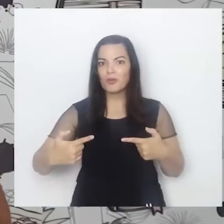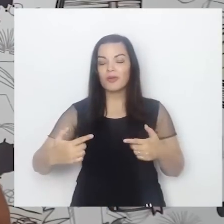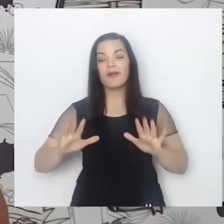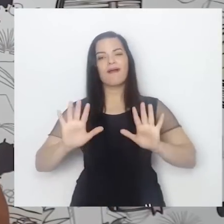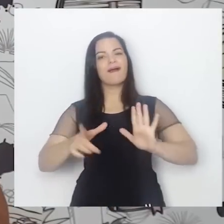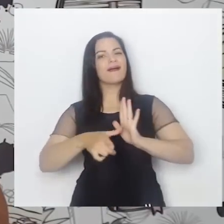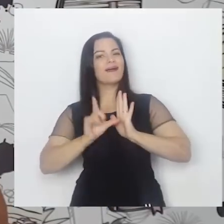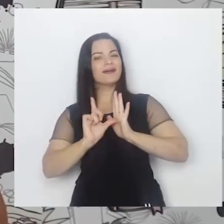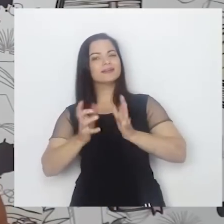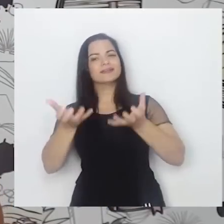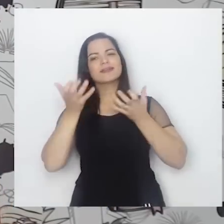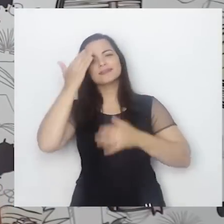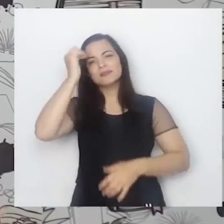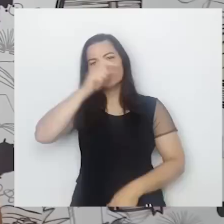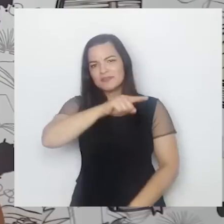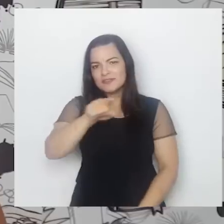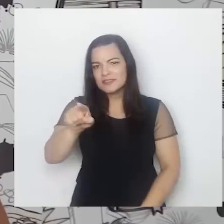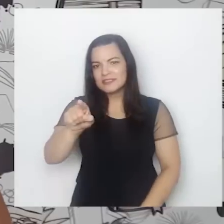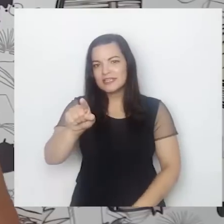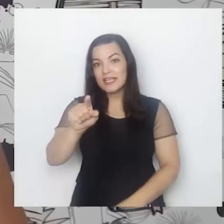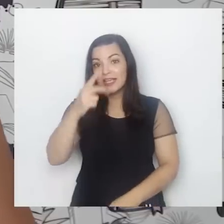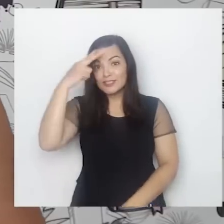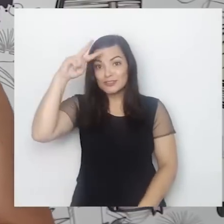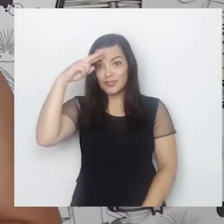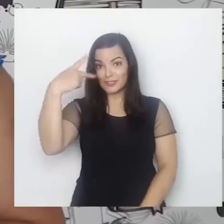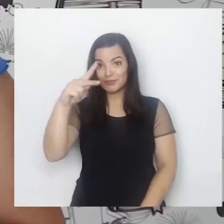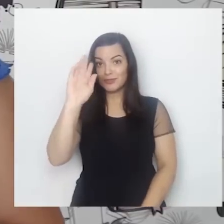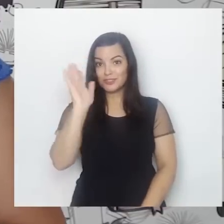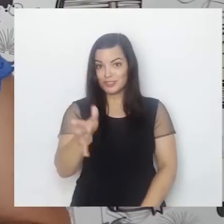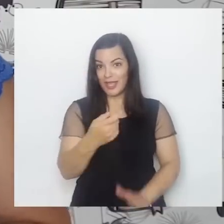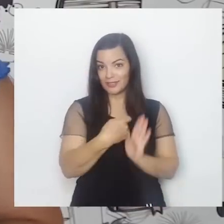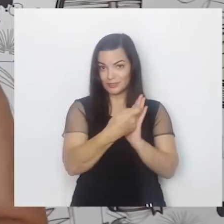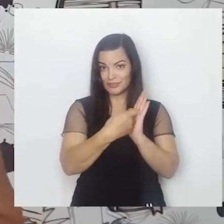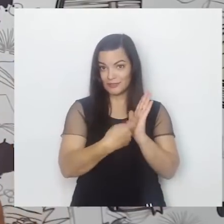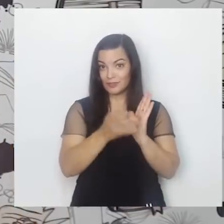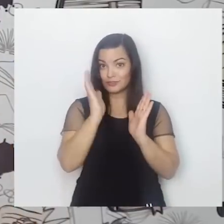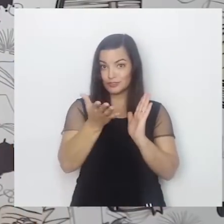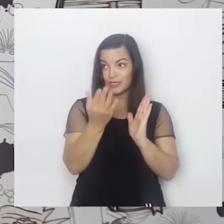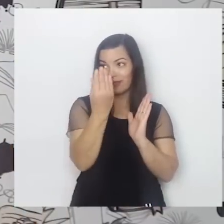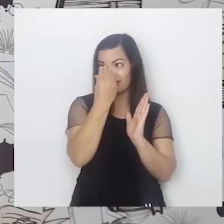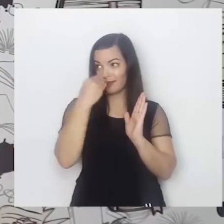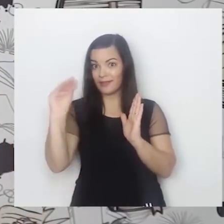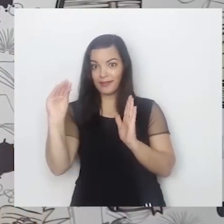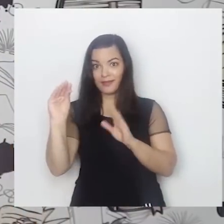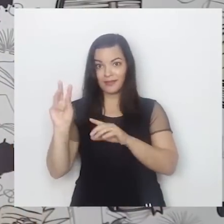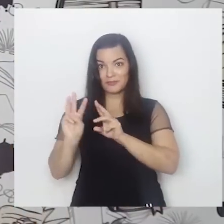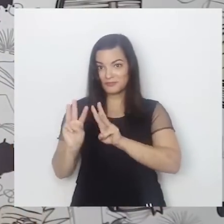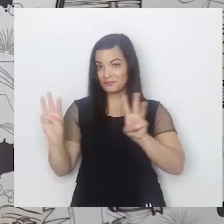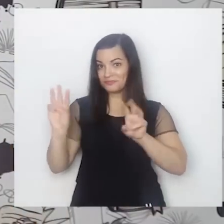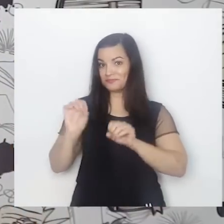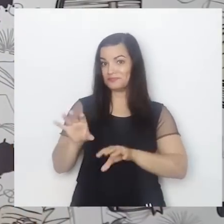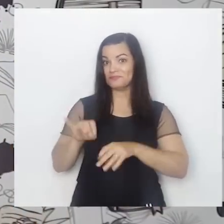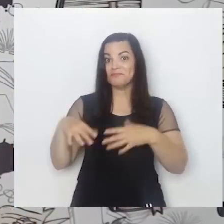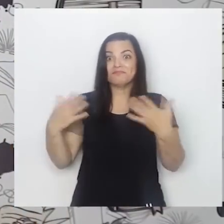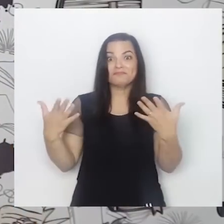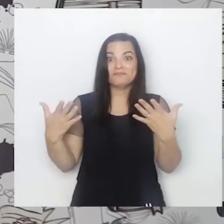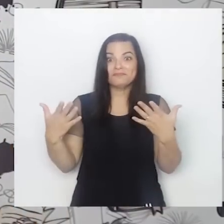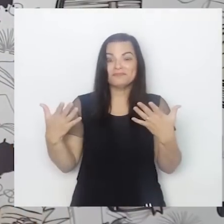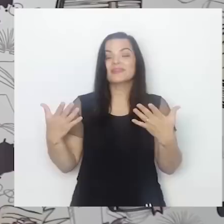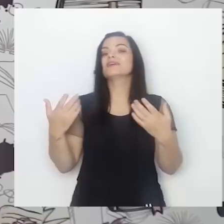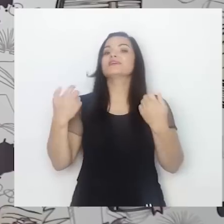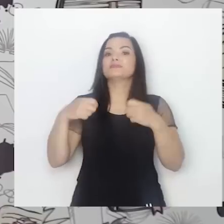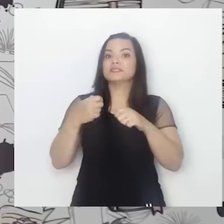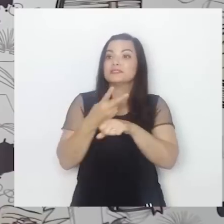você já escreveu um pedacinho da sua história e fez a postagem lá no Portal da Educação. Você